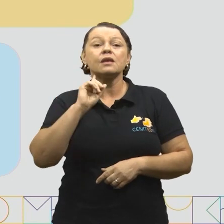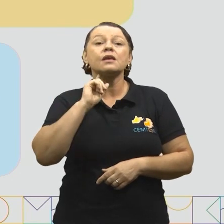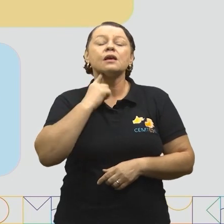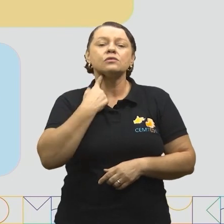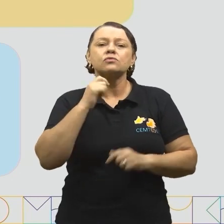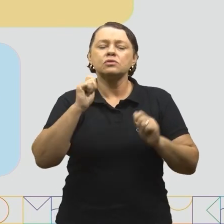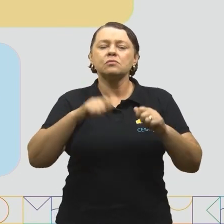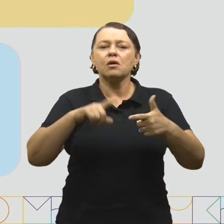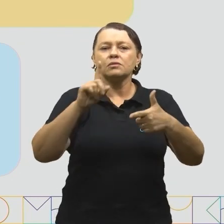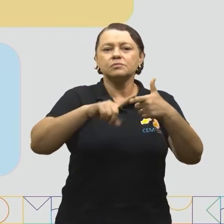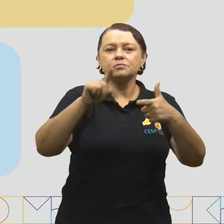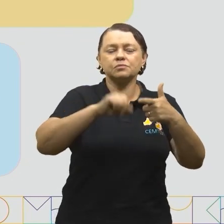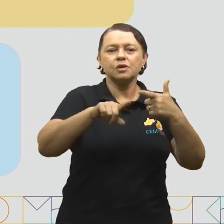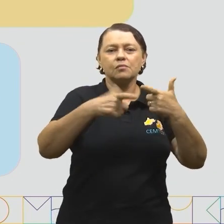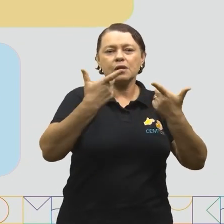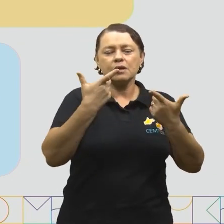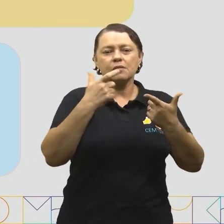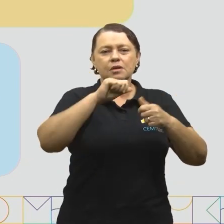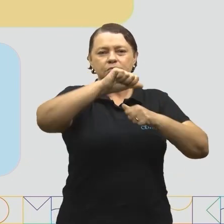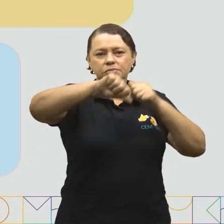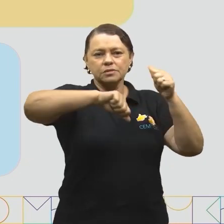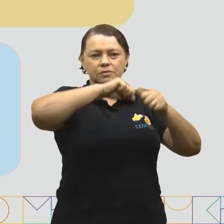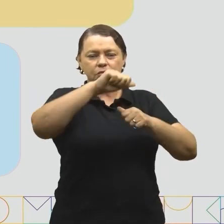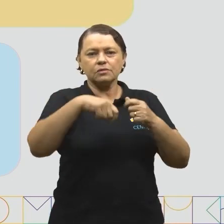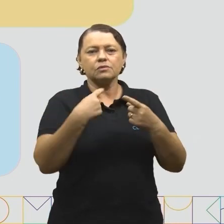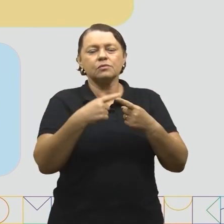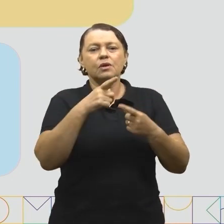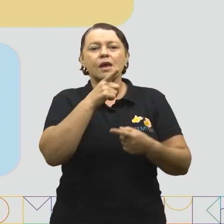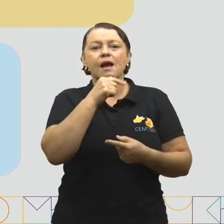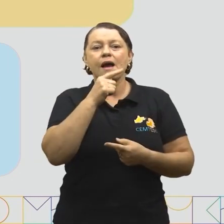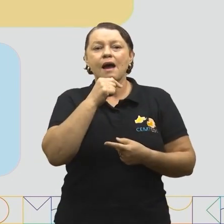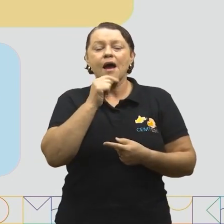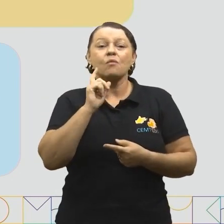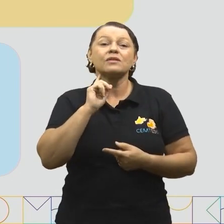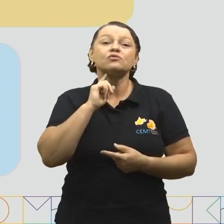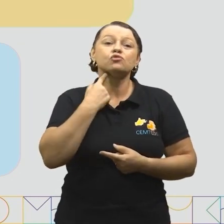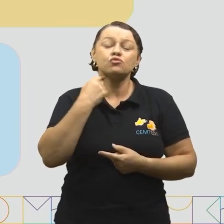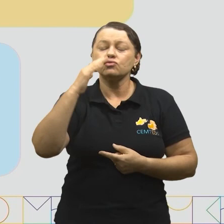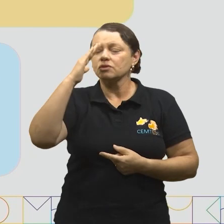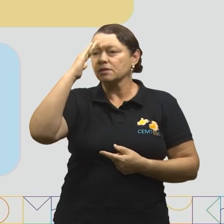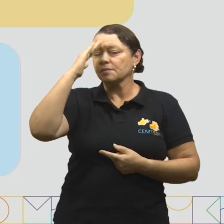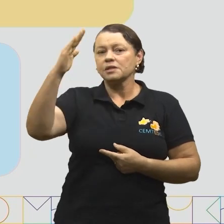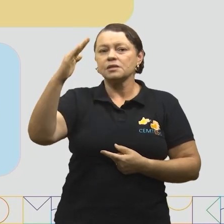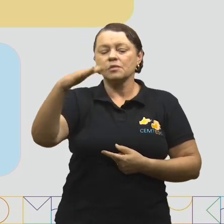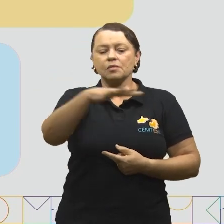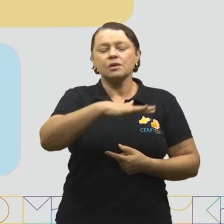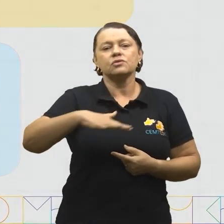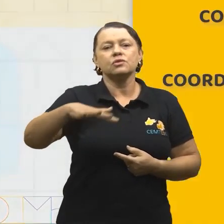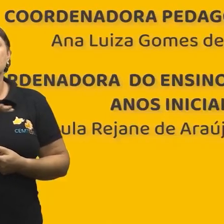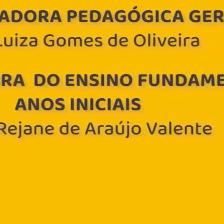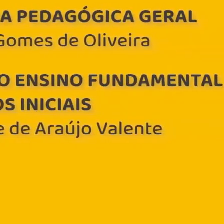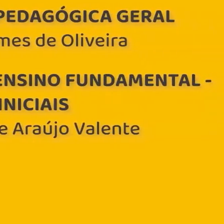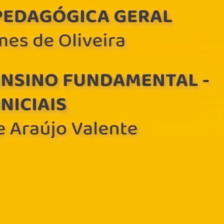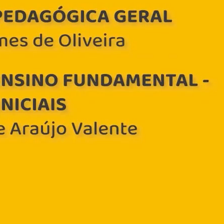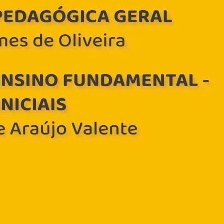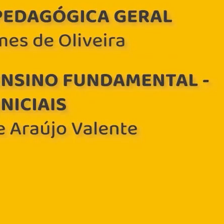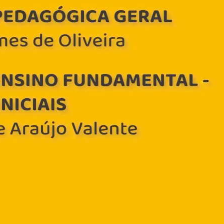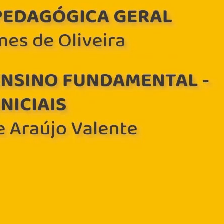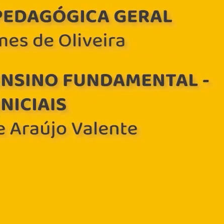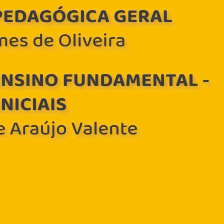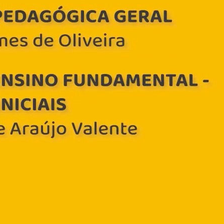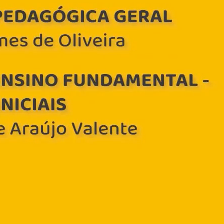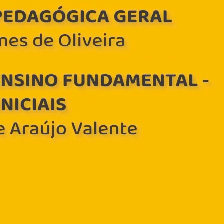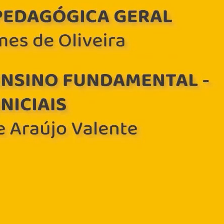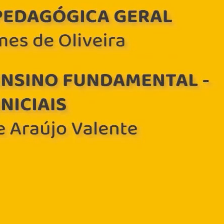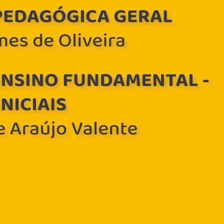problemas econômicos quando os cursos d'água estão poluídos, principalmente em ambientes urbanos. Chegamos ao fim